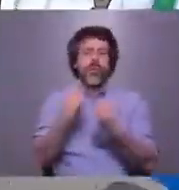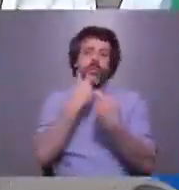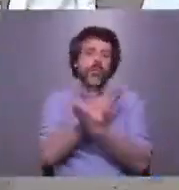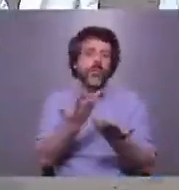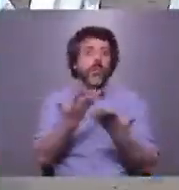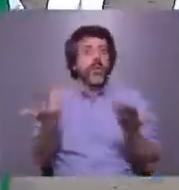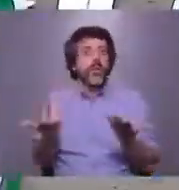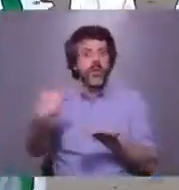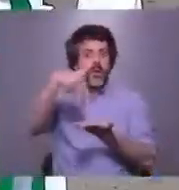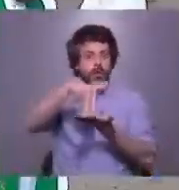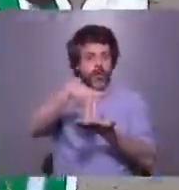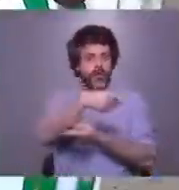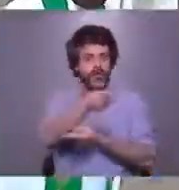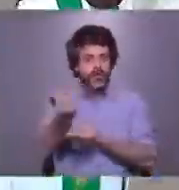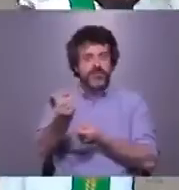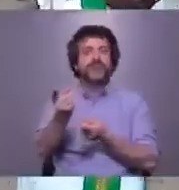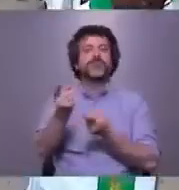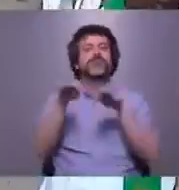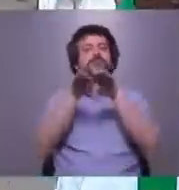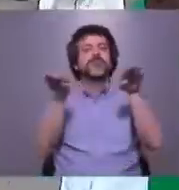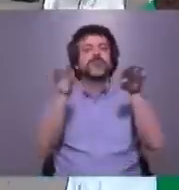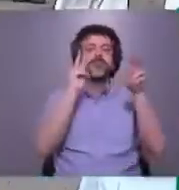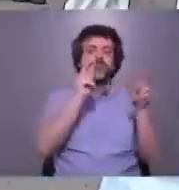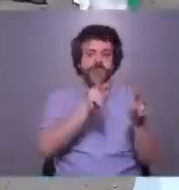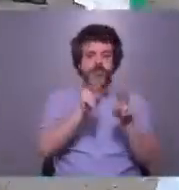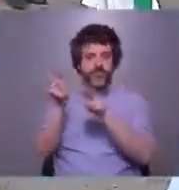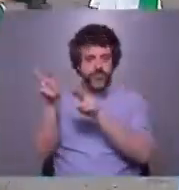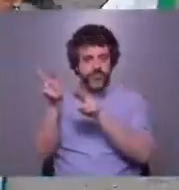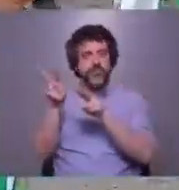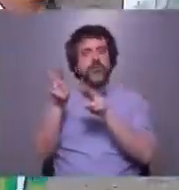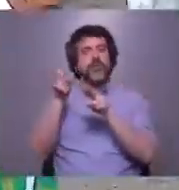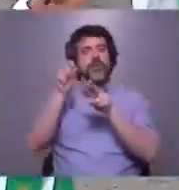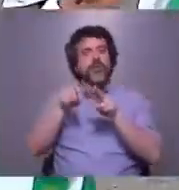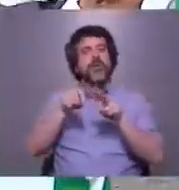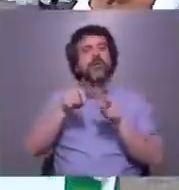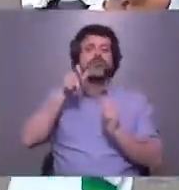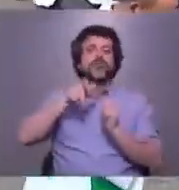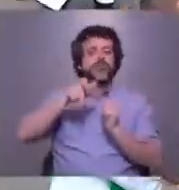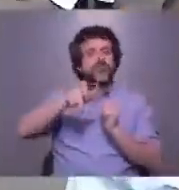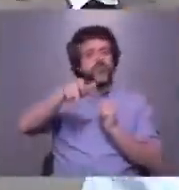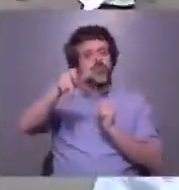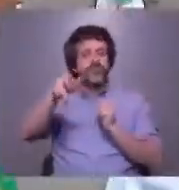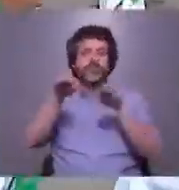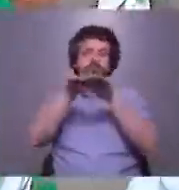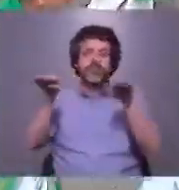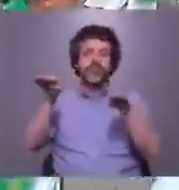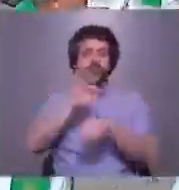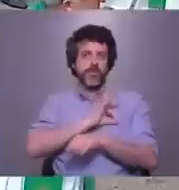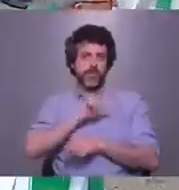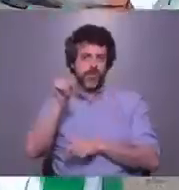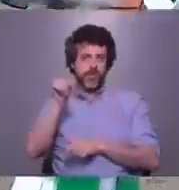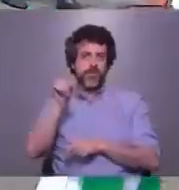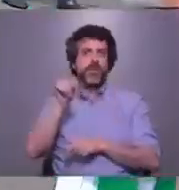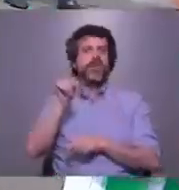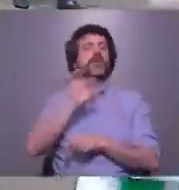pé, voltemo-nos para o altar, caminhemos para o altar do Senhor. Aproximemo-nos